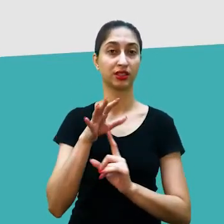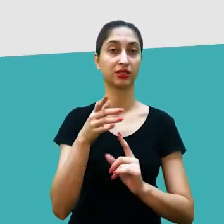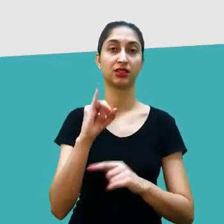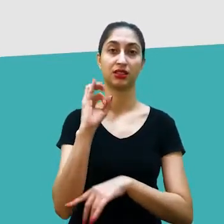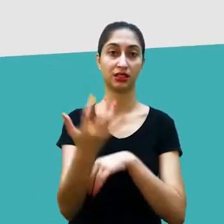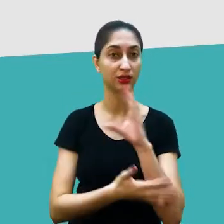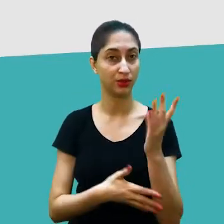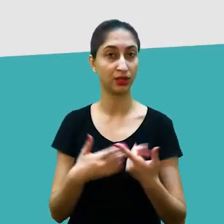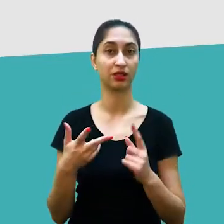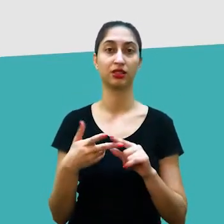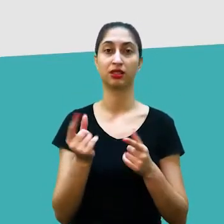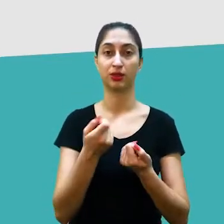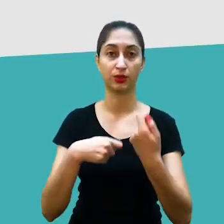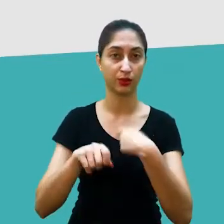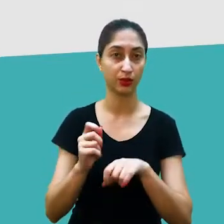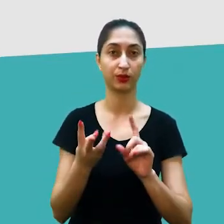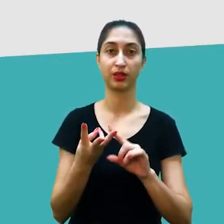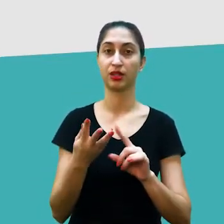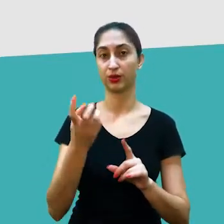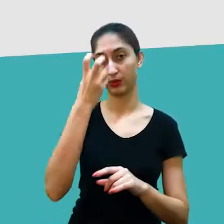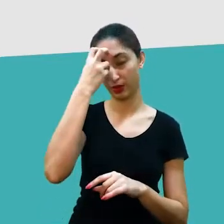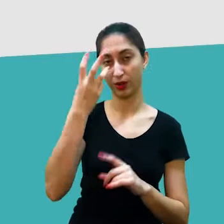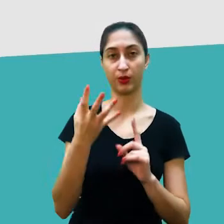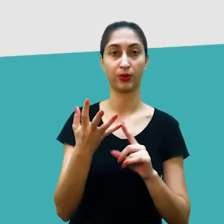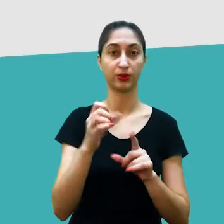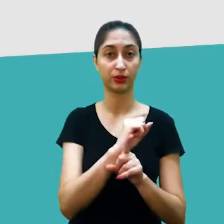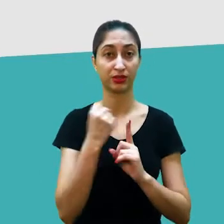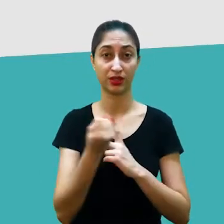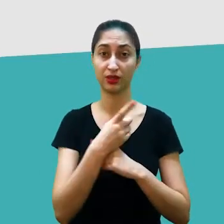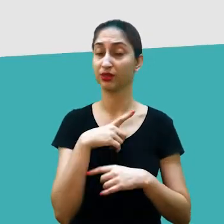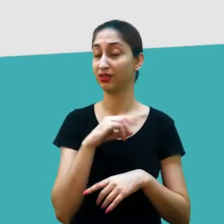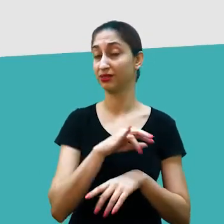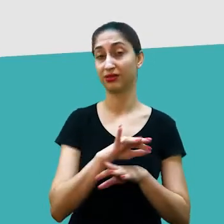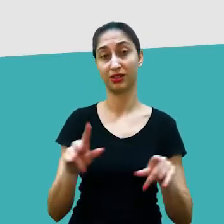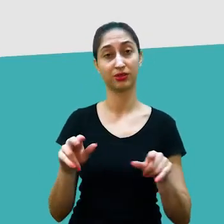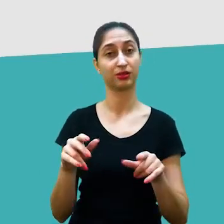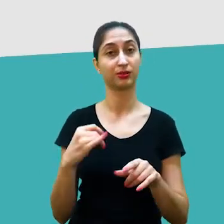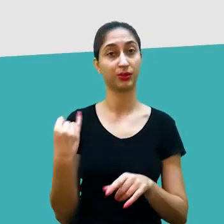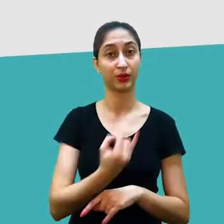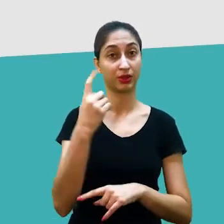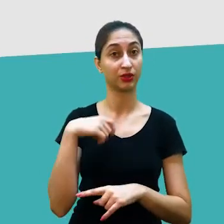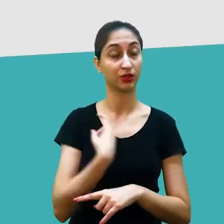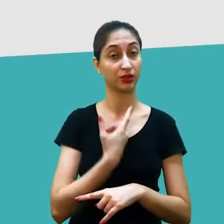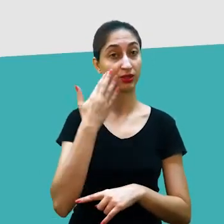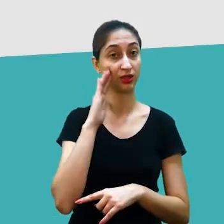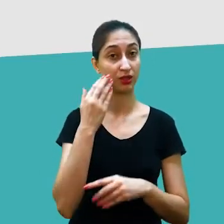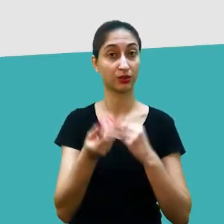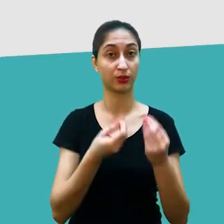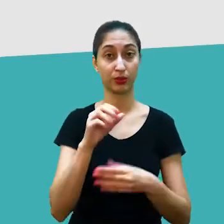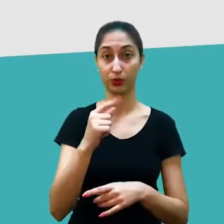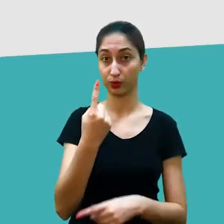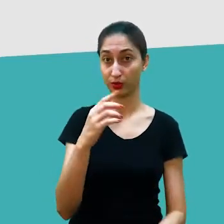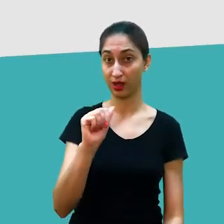ambiental, do social, do econômico, do cultural, né? São os pilares extremamente importantes para a gente entender qual uma ação